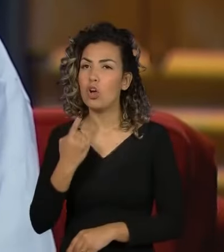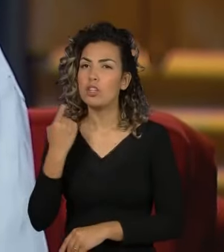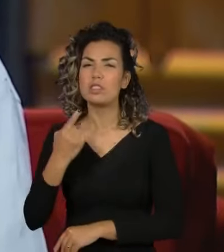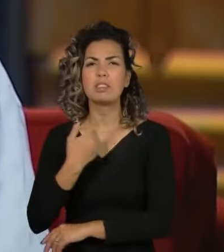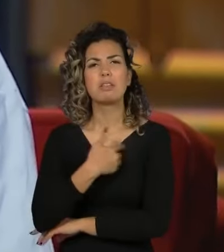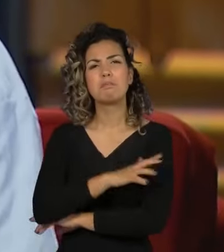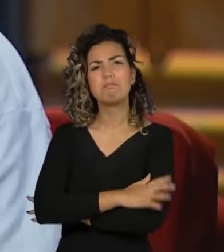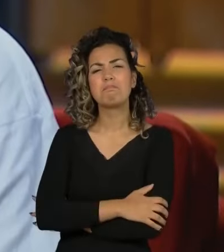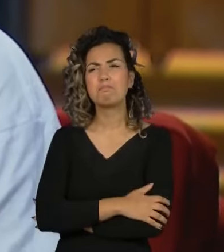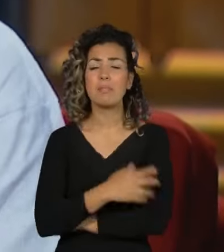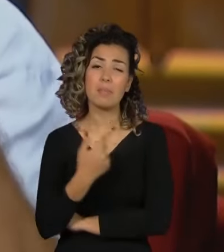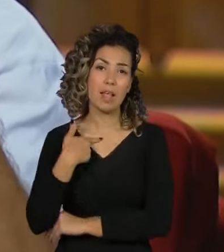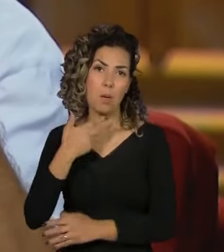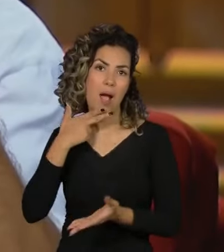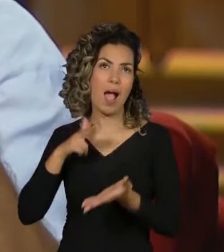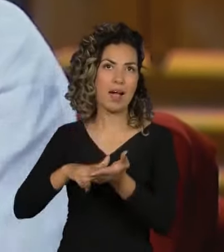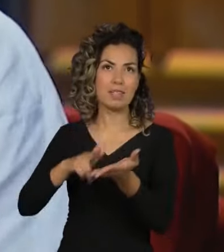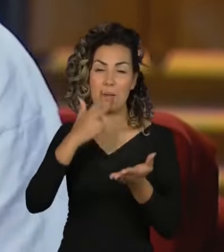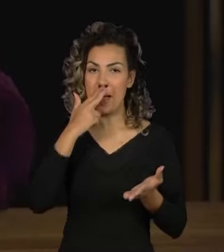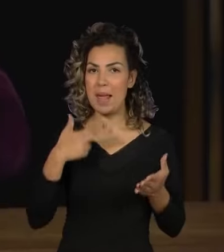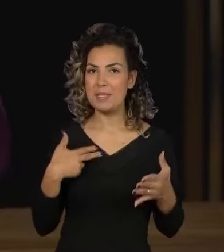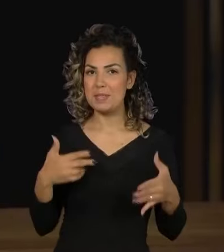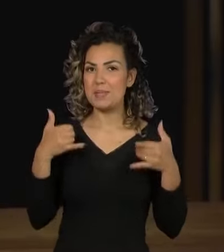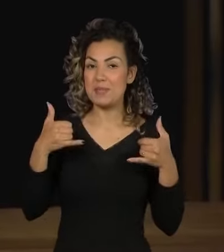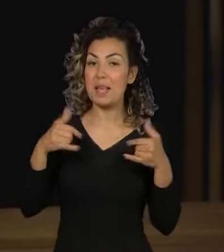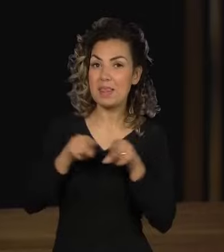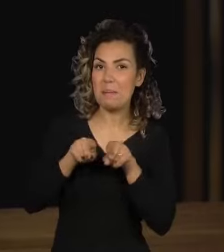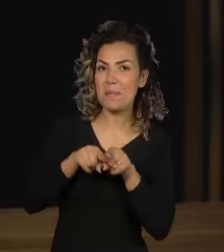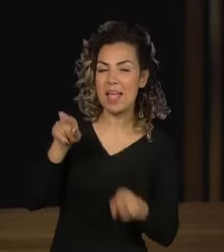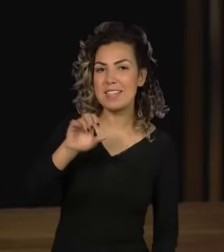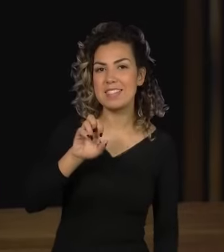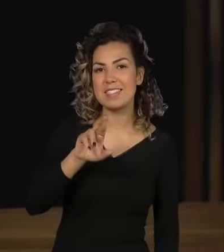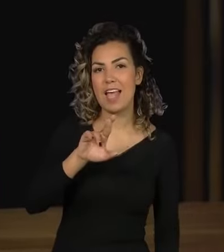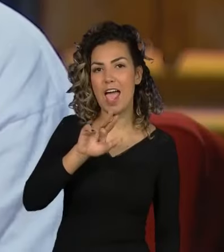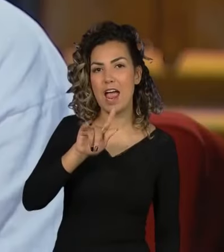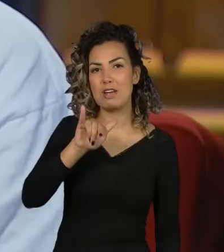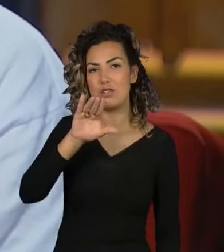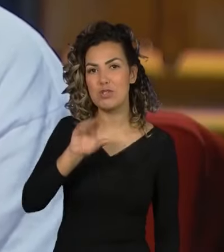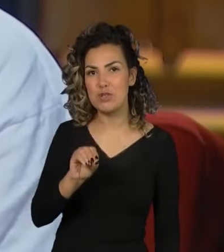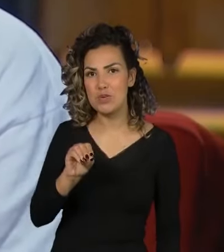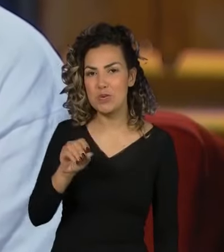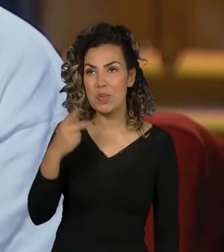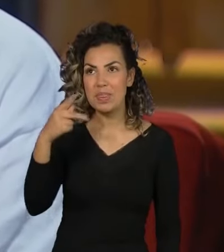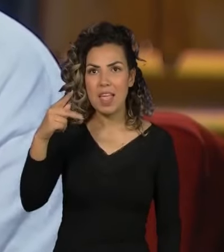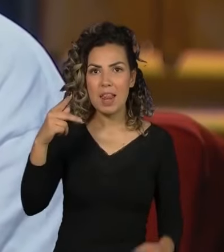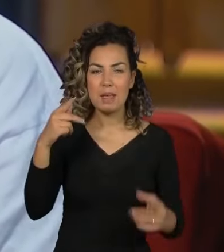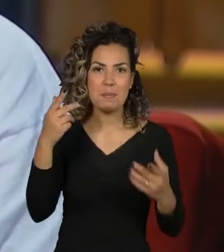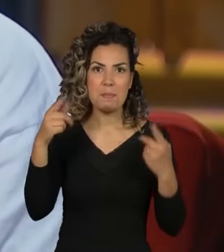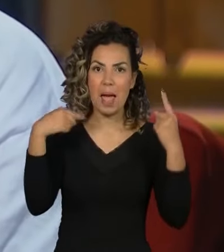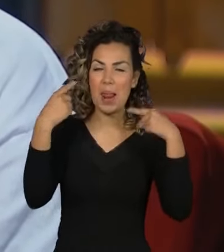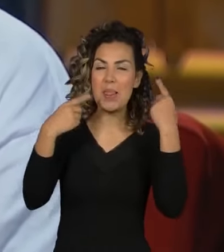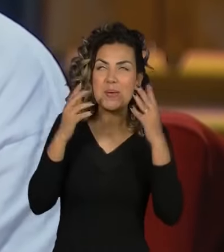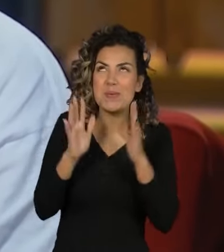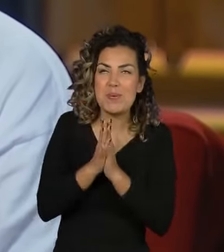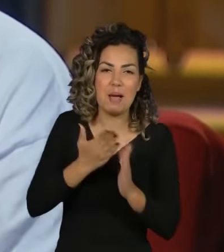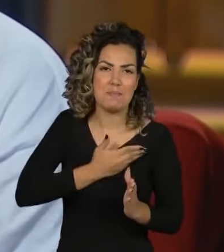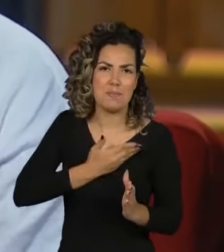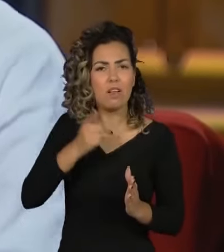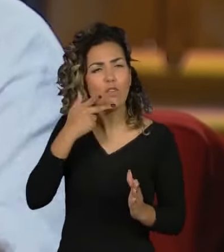carteiro maluco velho Serjão Deus abençoe sua vida meu parceiro ele falou você não quer ir lá pra casa Não eu moro em tapevi